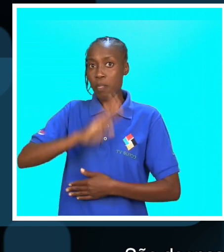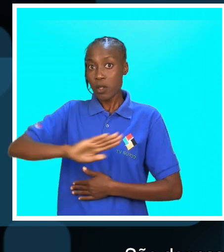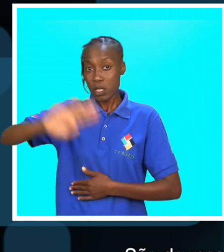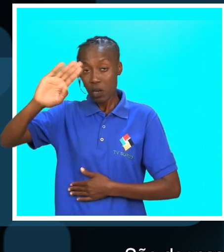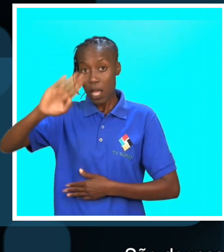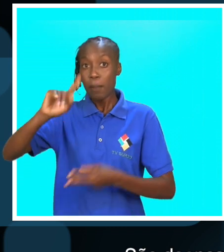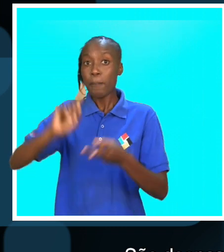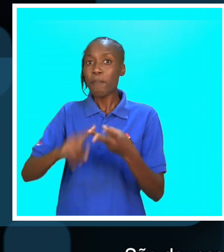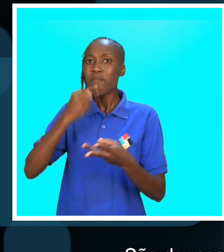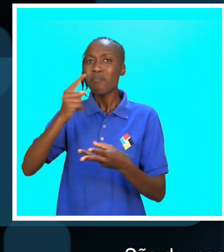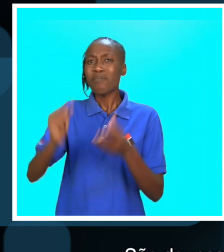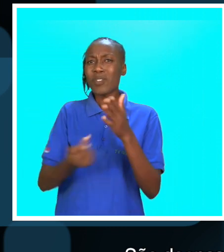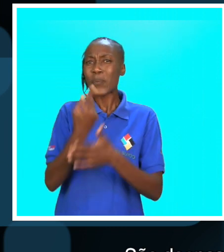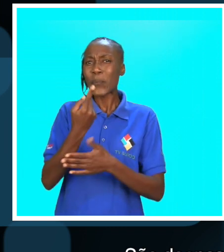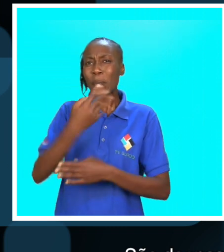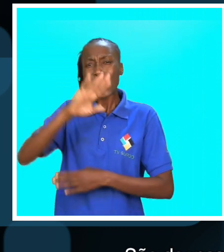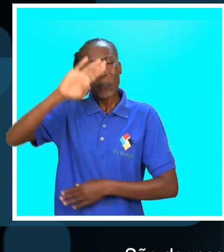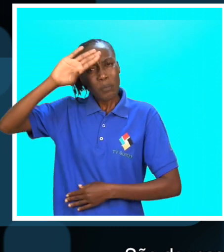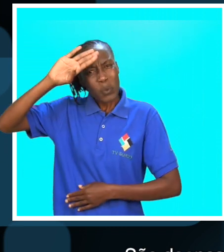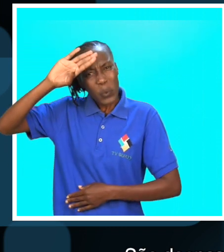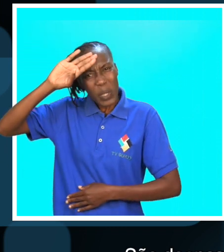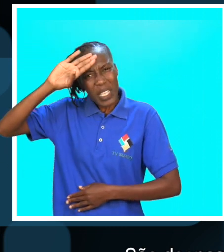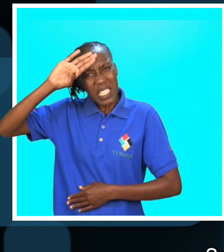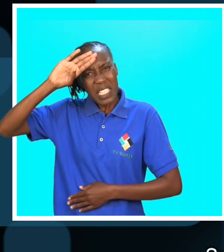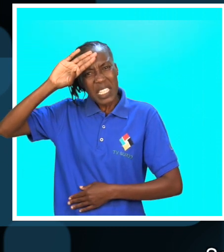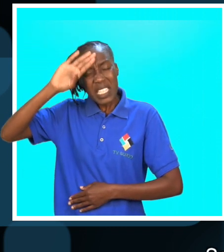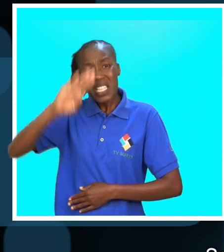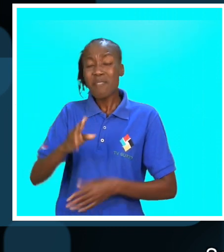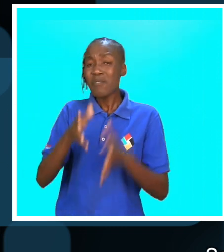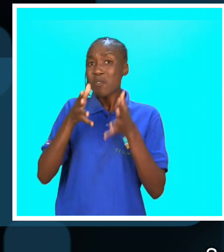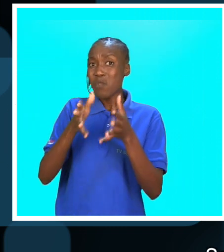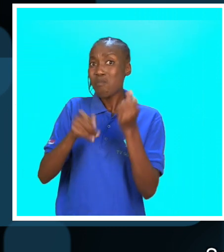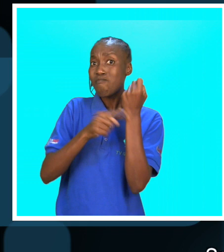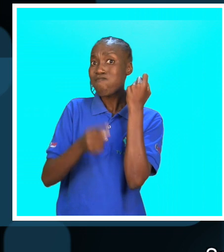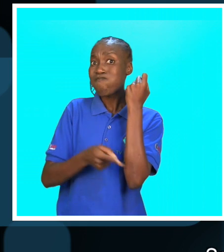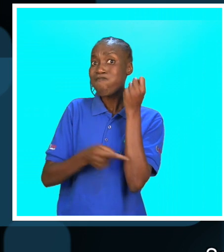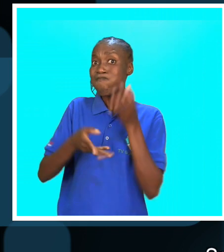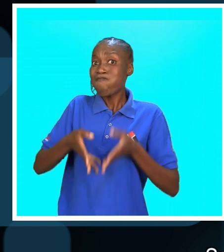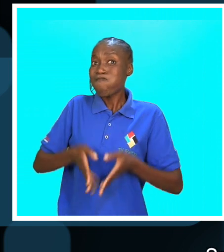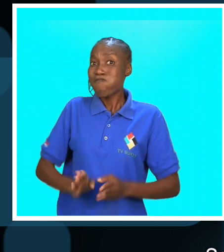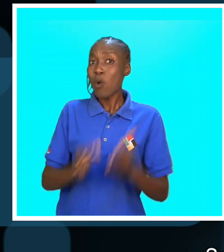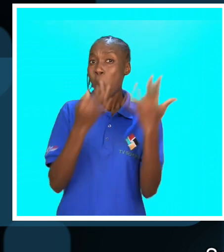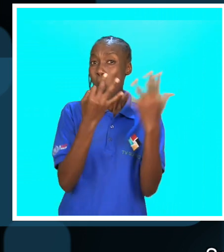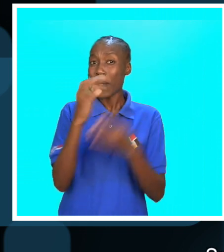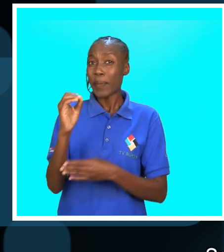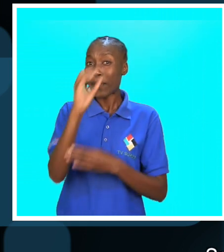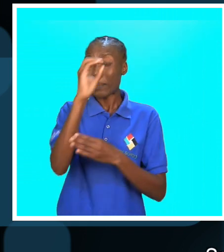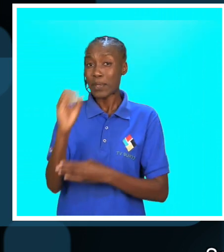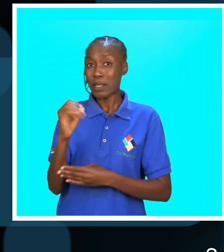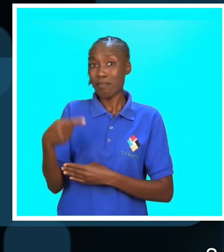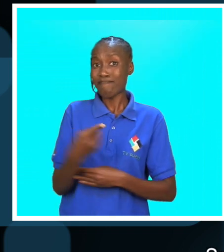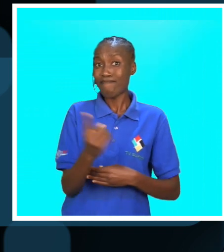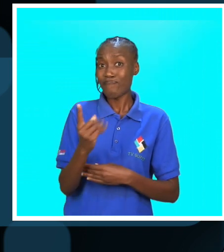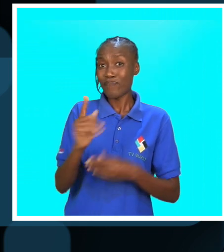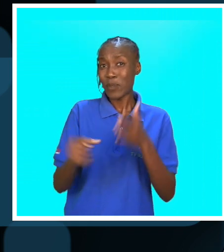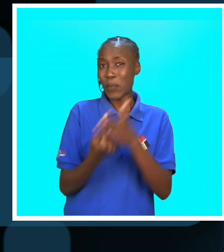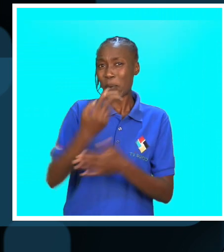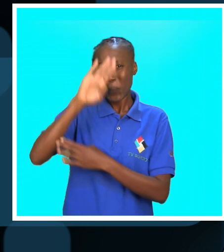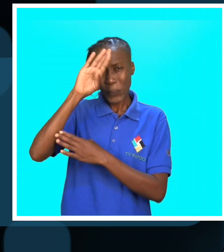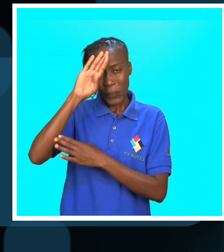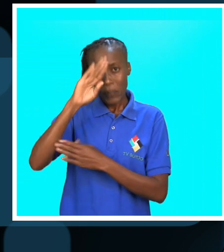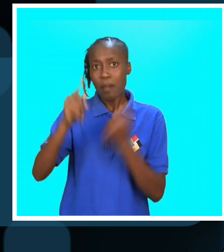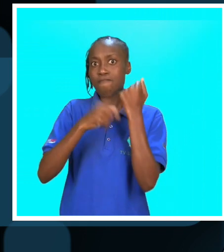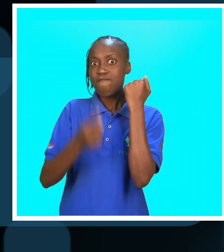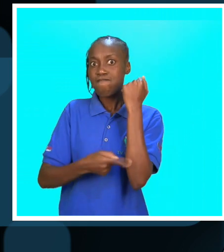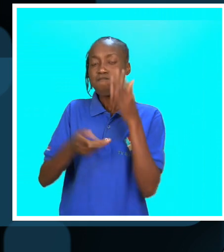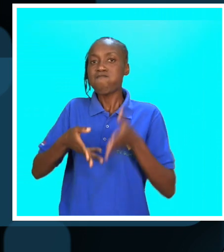doenças muitas vezes de fórum genético, não é? Se formos a ver, 80% destas doenças são, de facto, de fórum genético, só